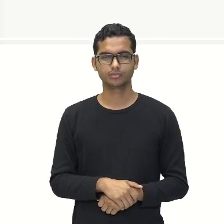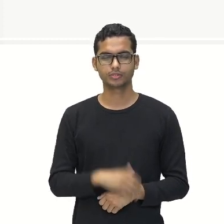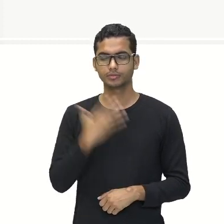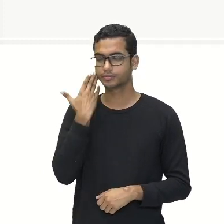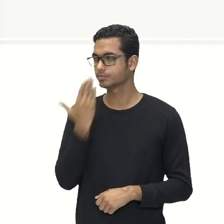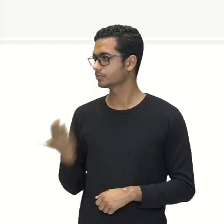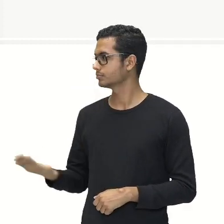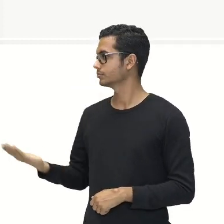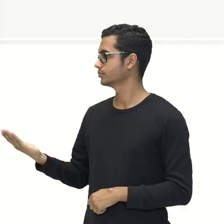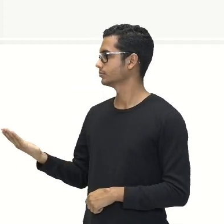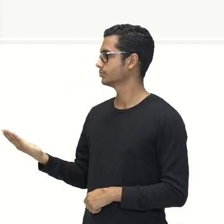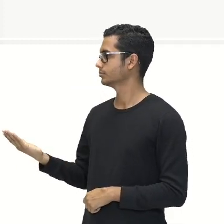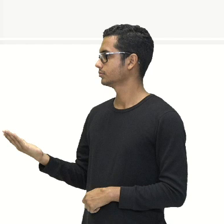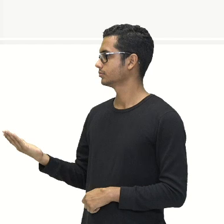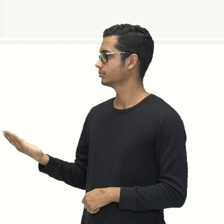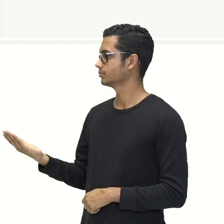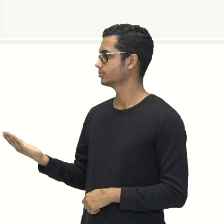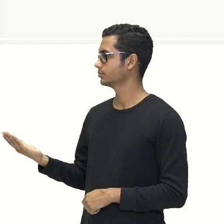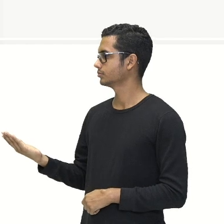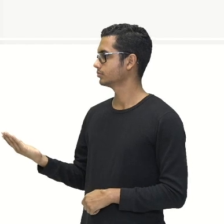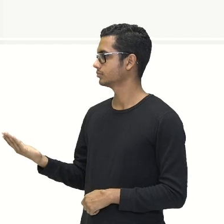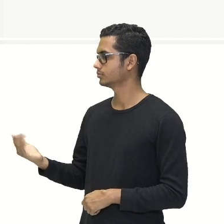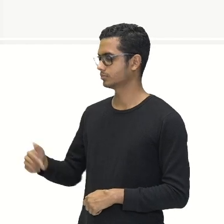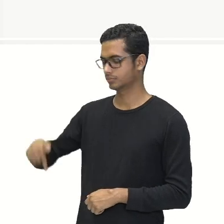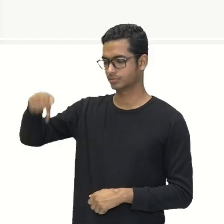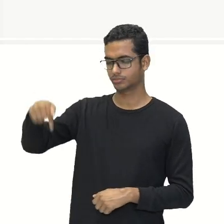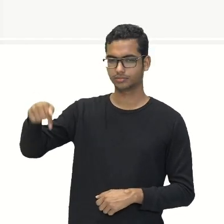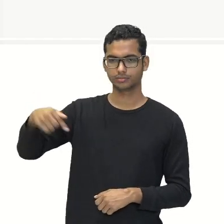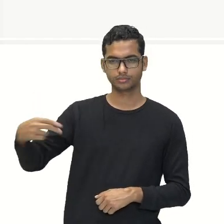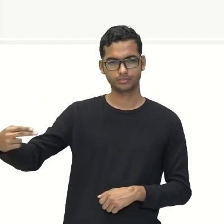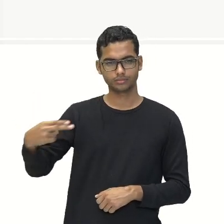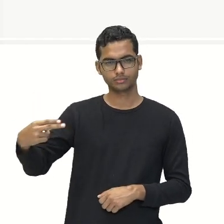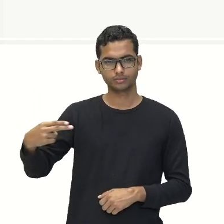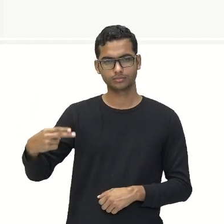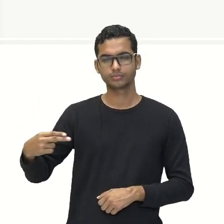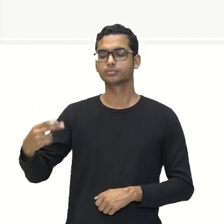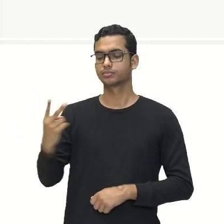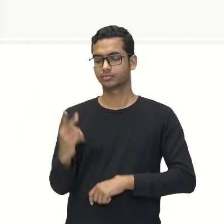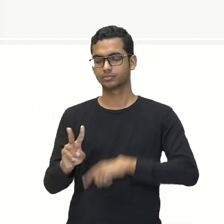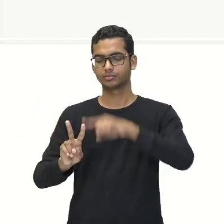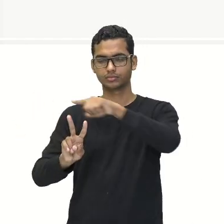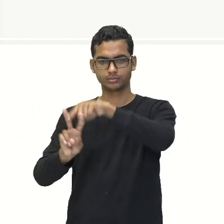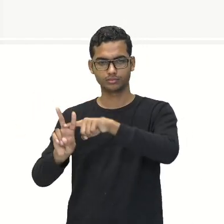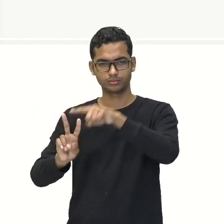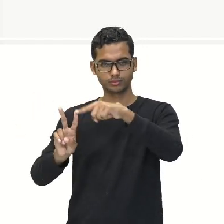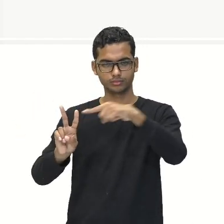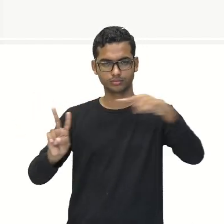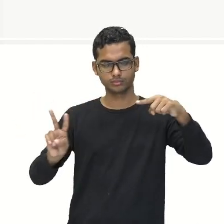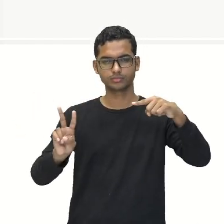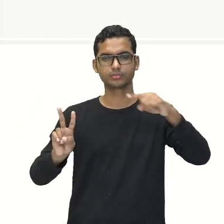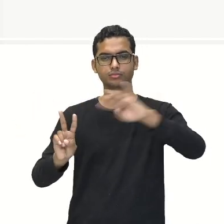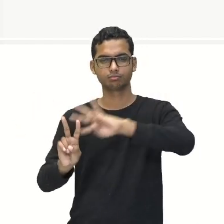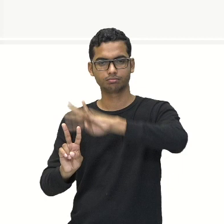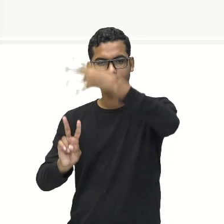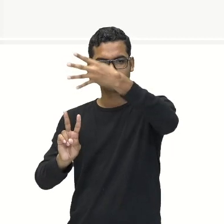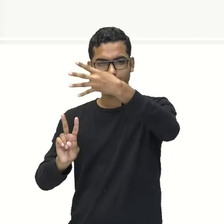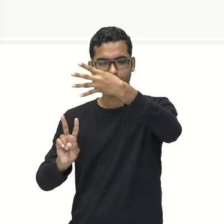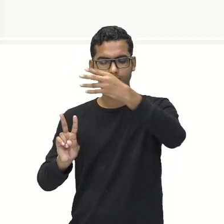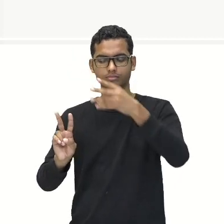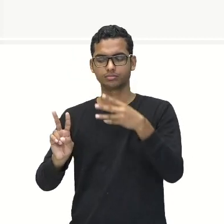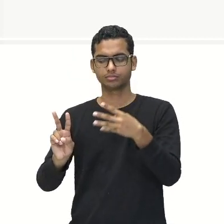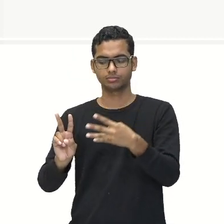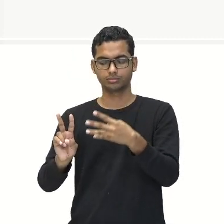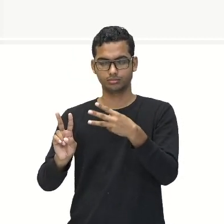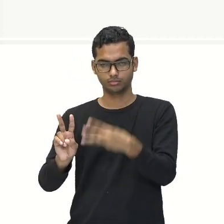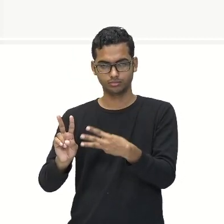raiz quarta de 3 elevado a 4. 3 elevado a 4 não é a mesma coisa que